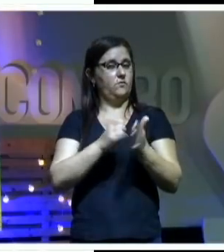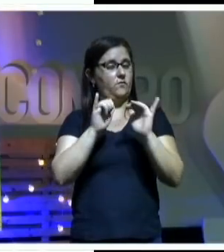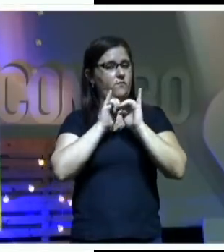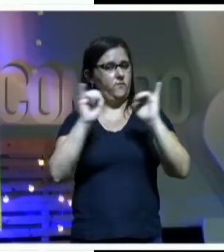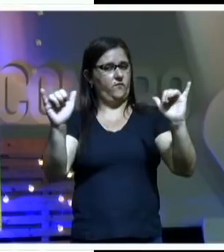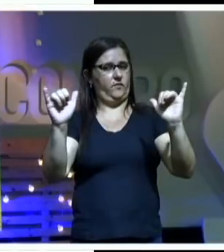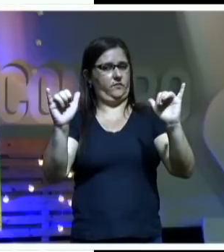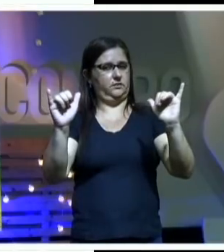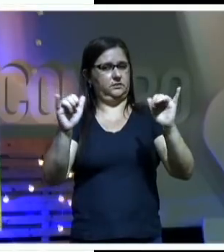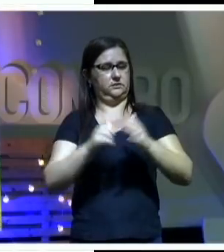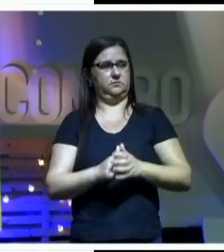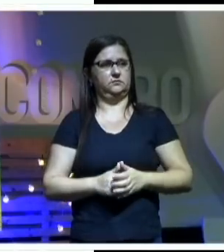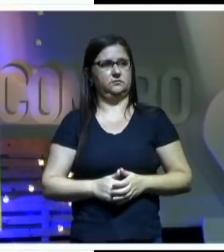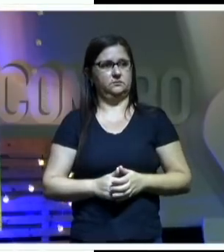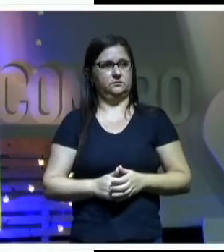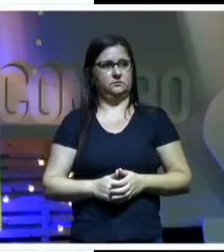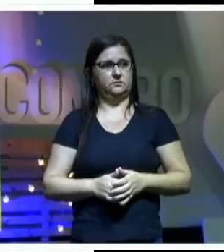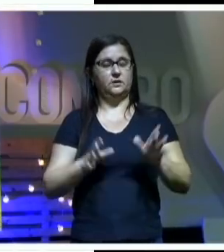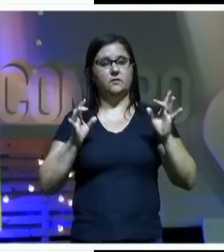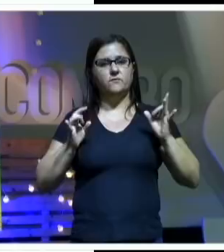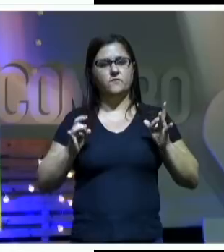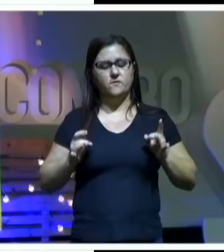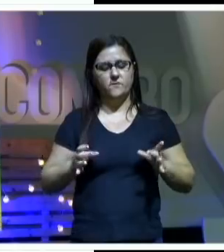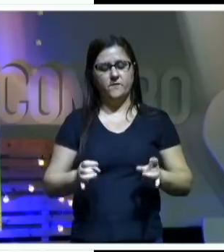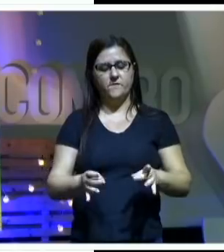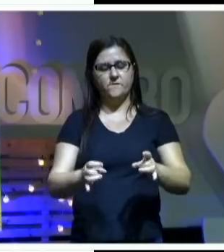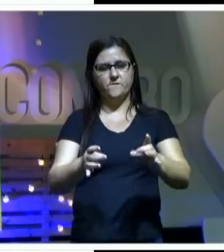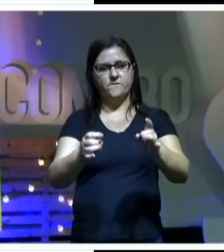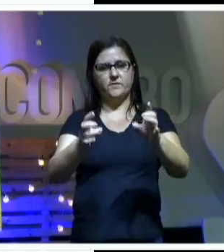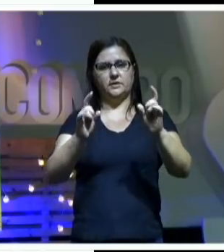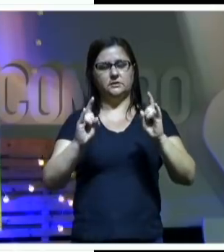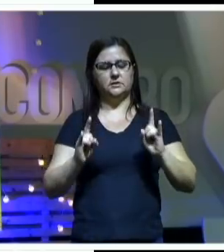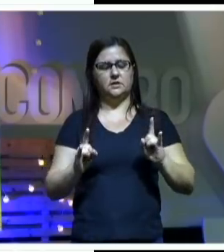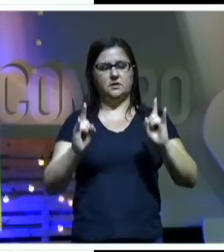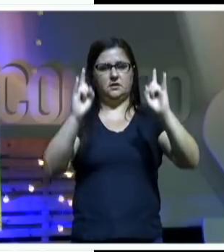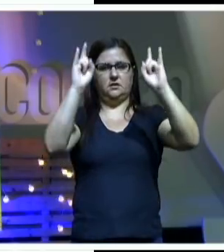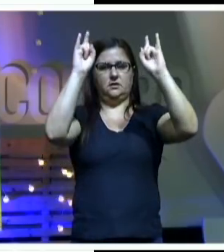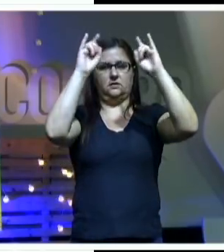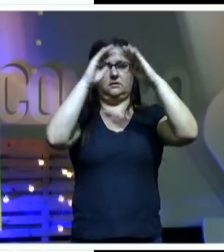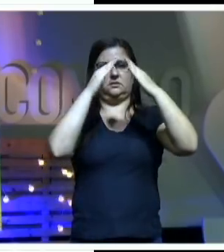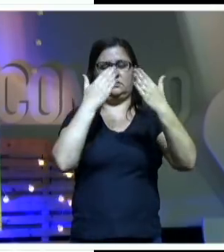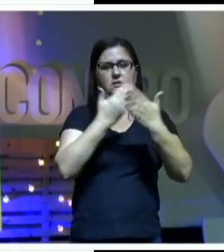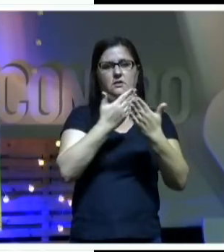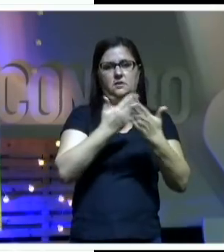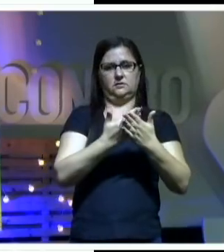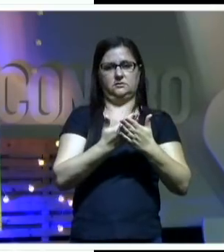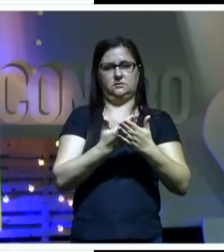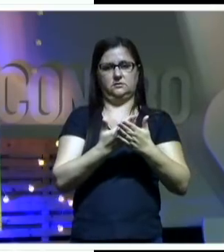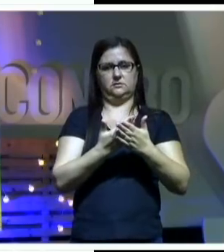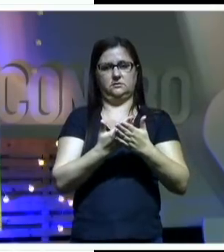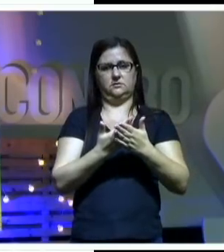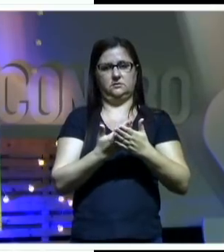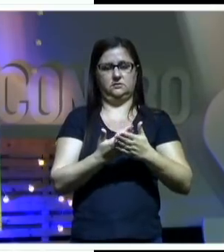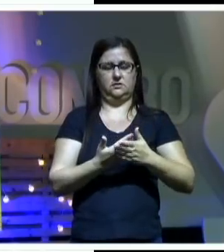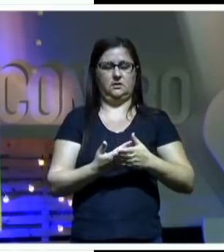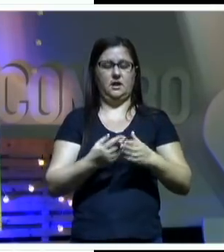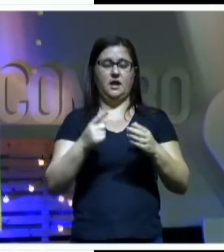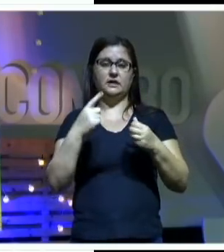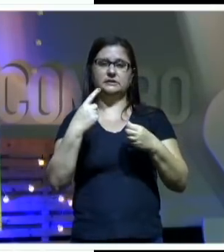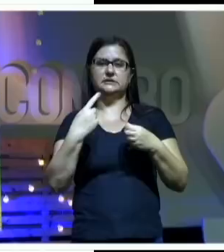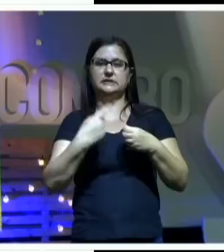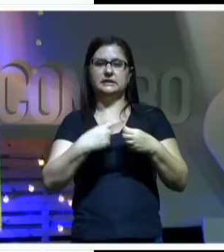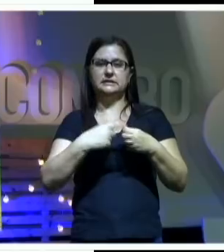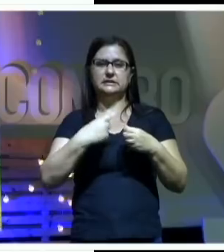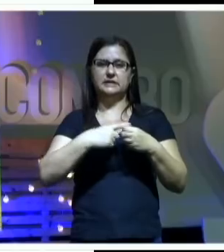notícia da venda do seminário do principal prédio do seminário de fuller lá em passadena califórnia